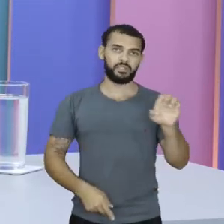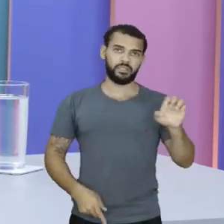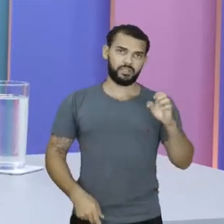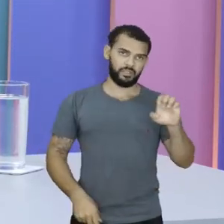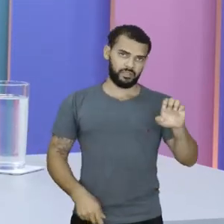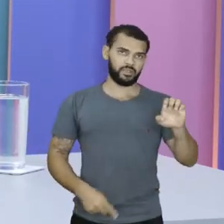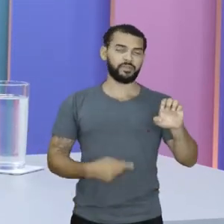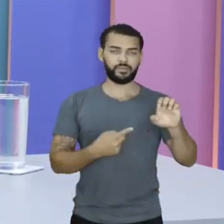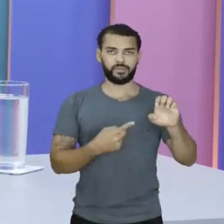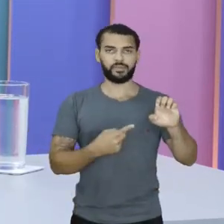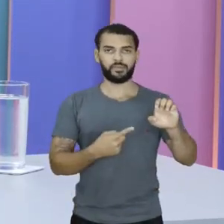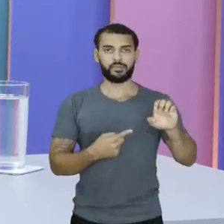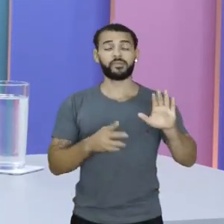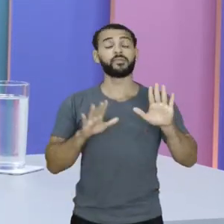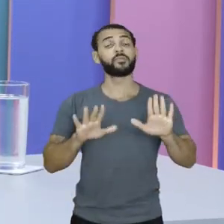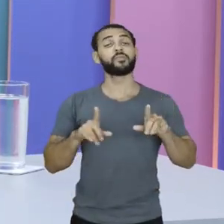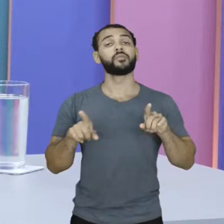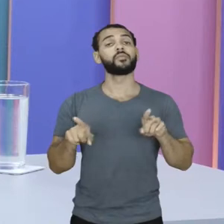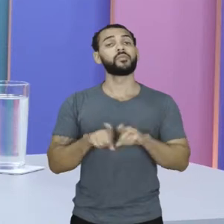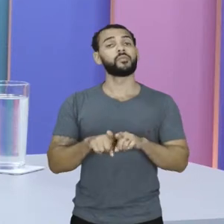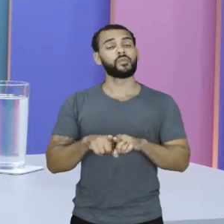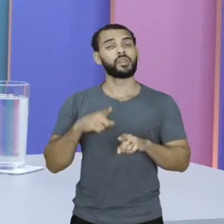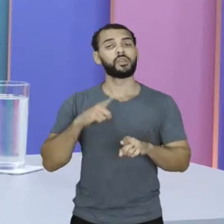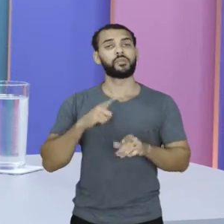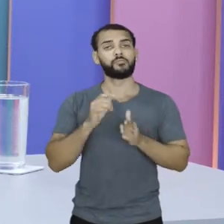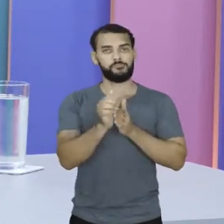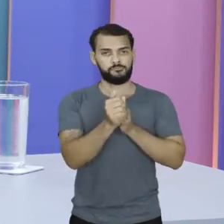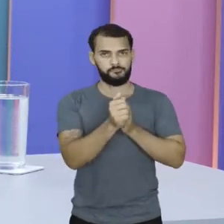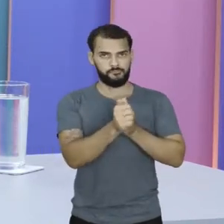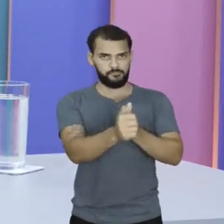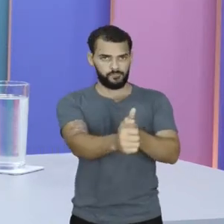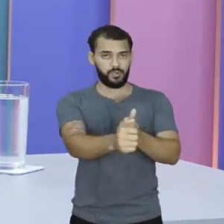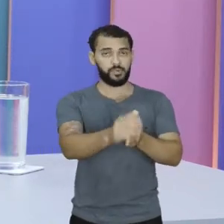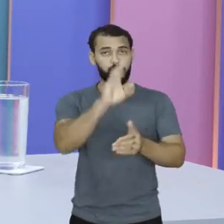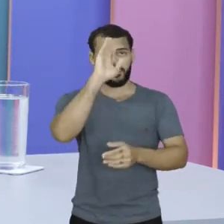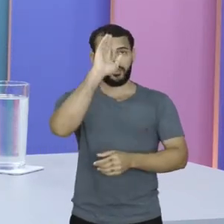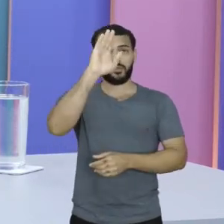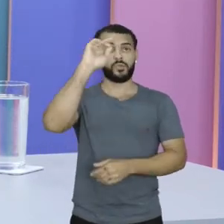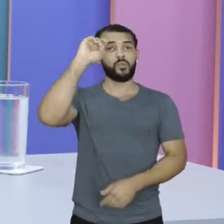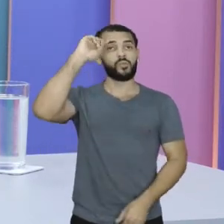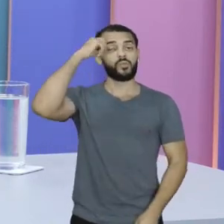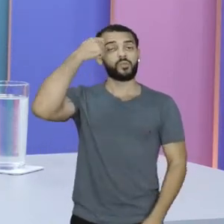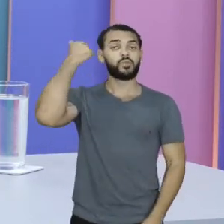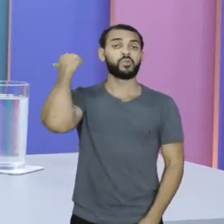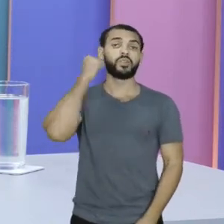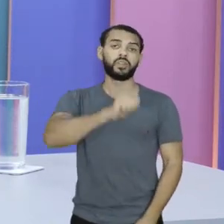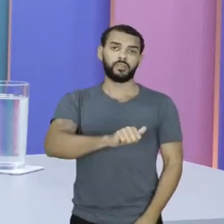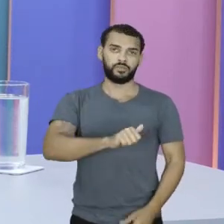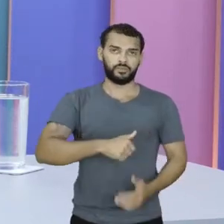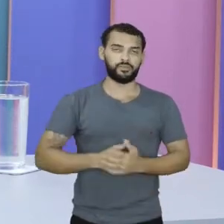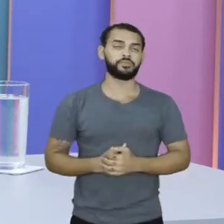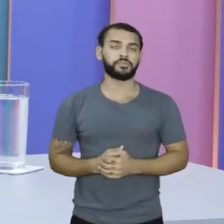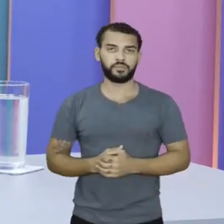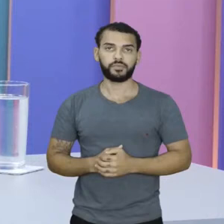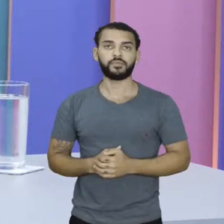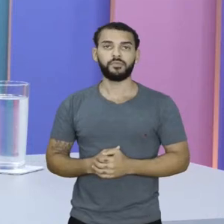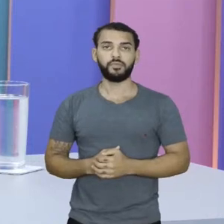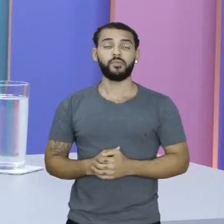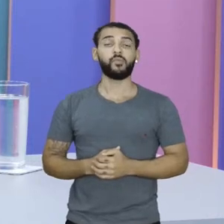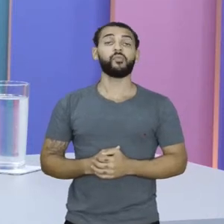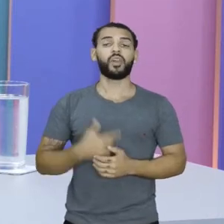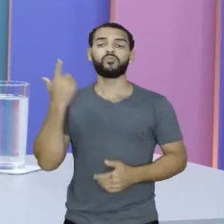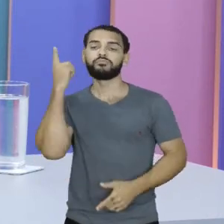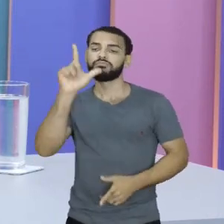que é dirigida, né, capitaneada pelas mulheres negras, né? As grandes transformações, as grandes